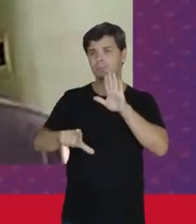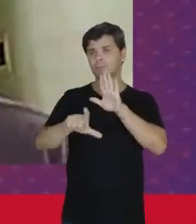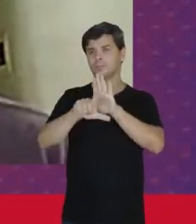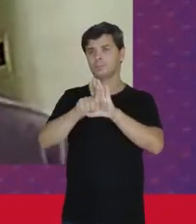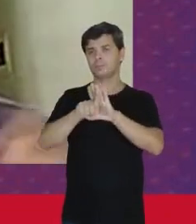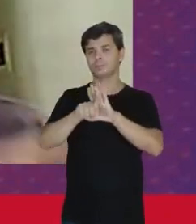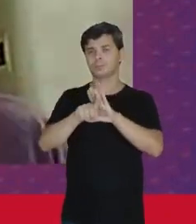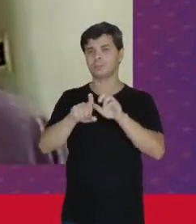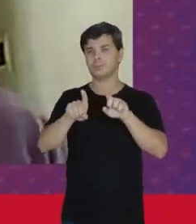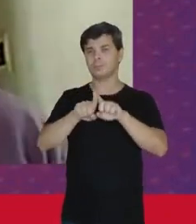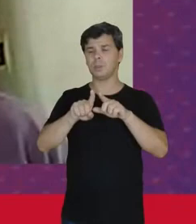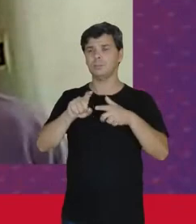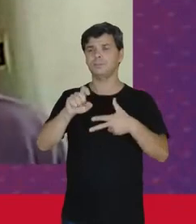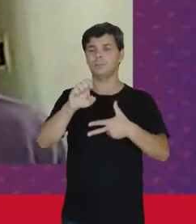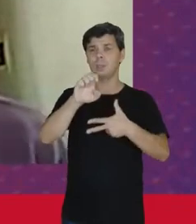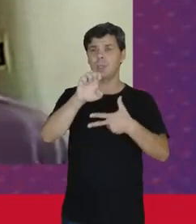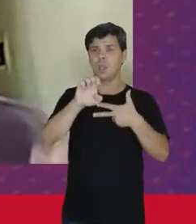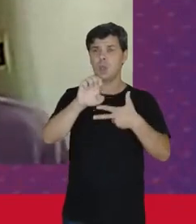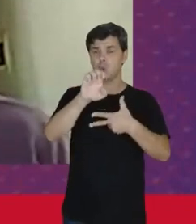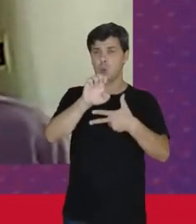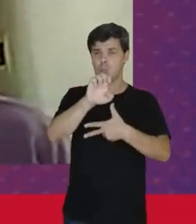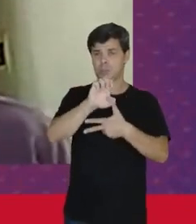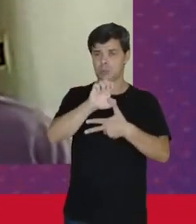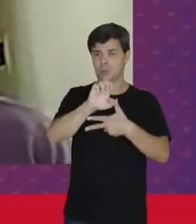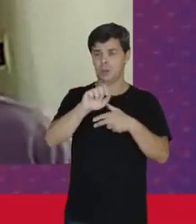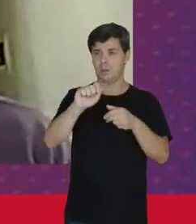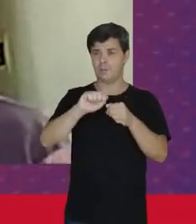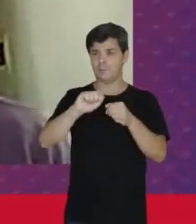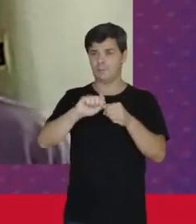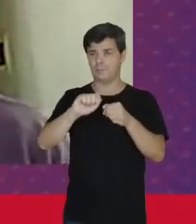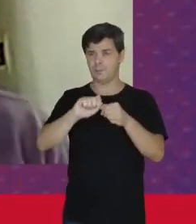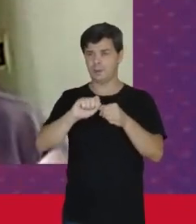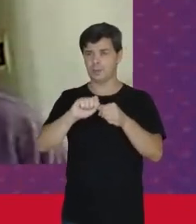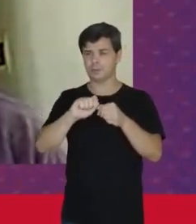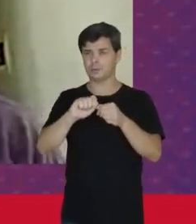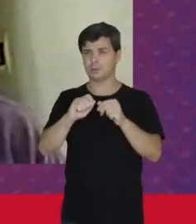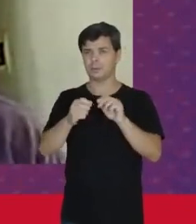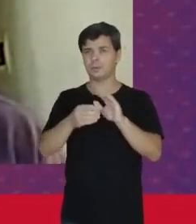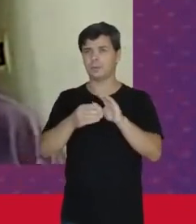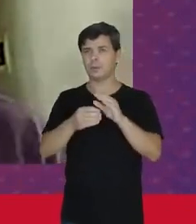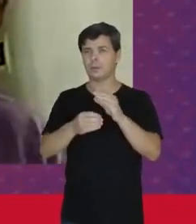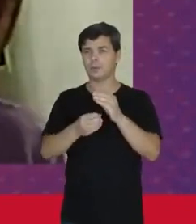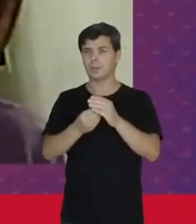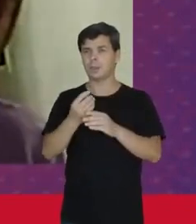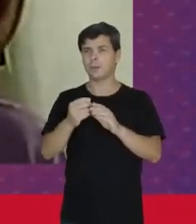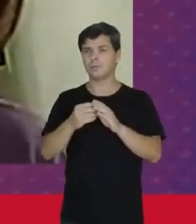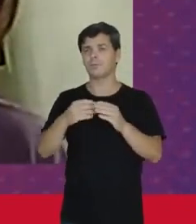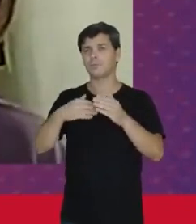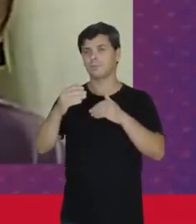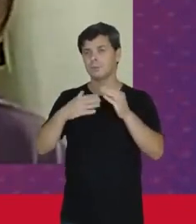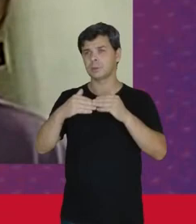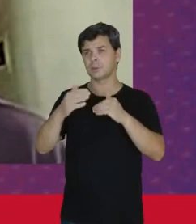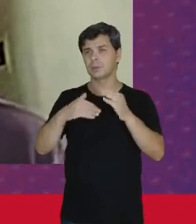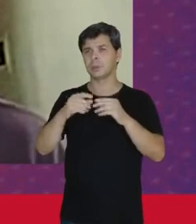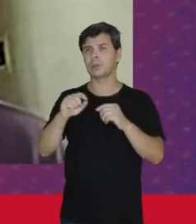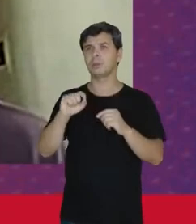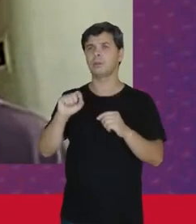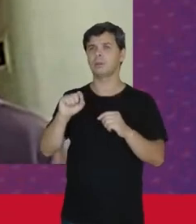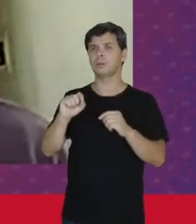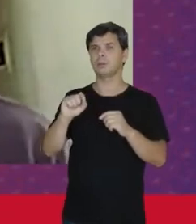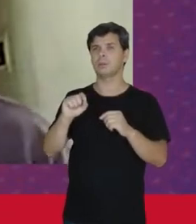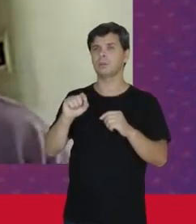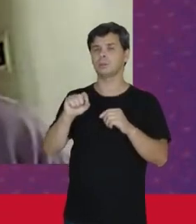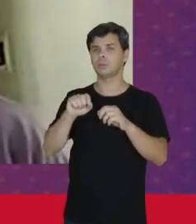Legislativo, o Executivo já vem realizando várias iniciativas que, na prática, já está colocando